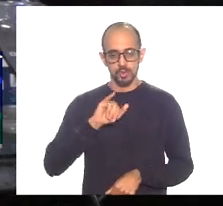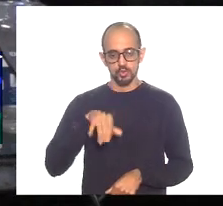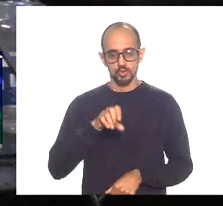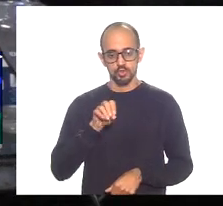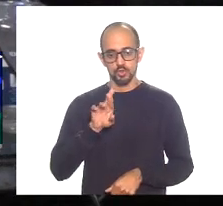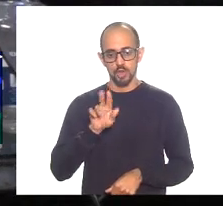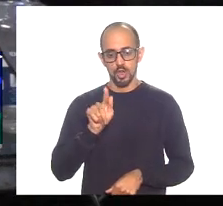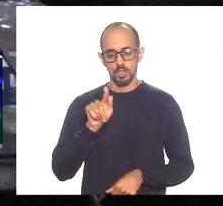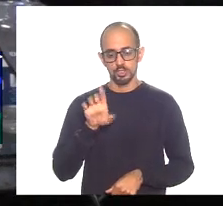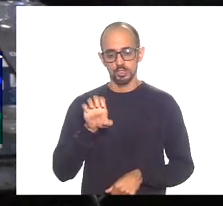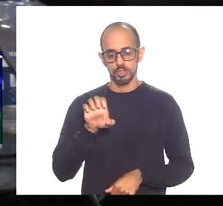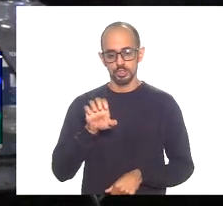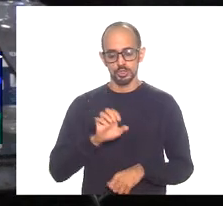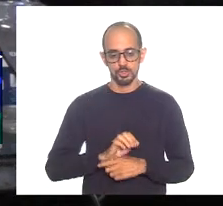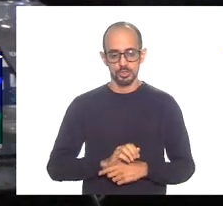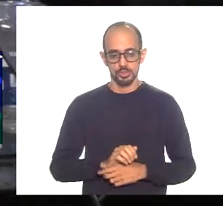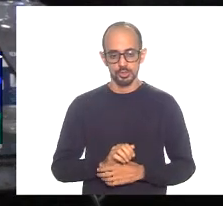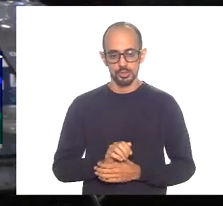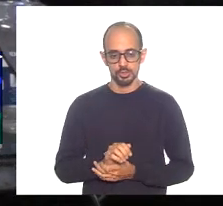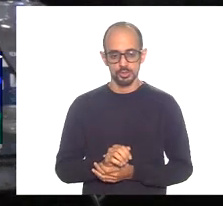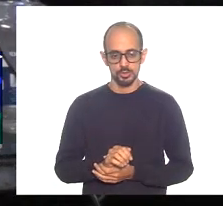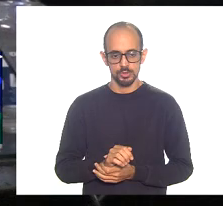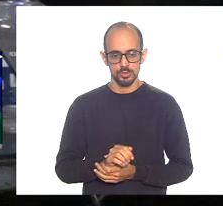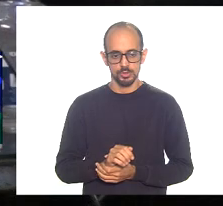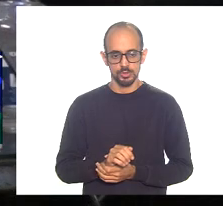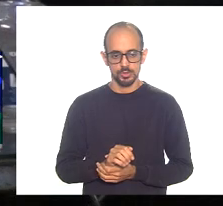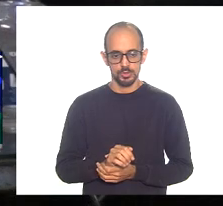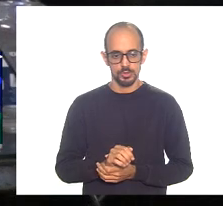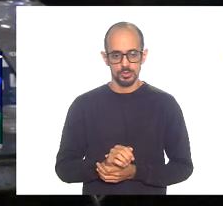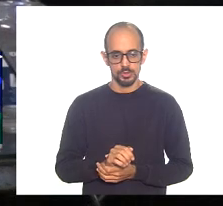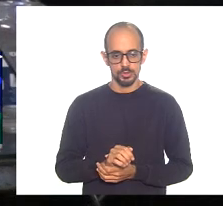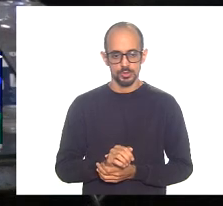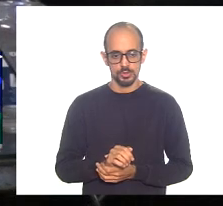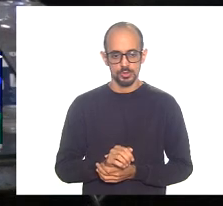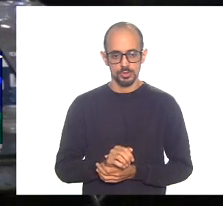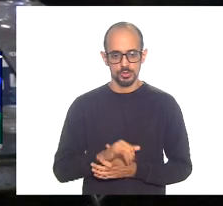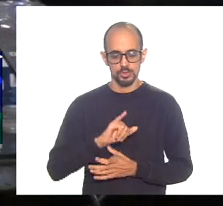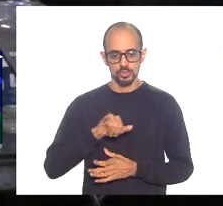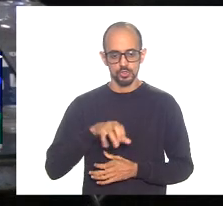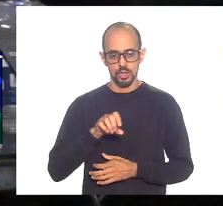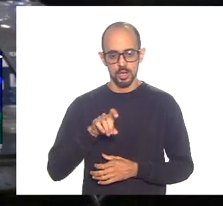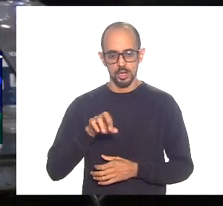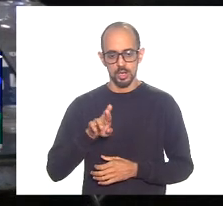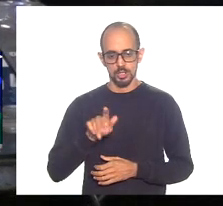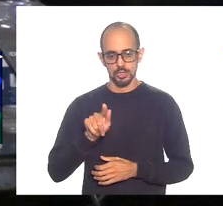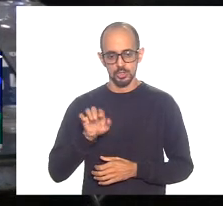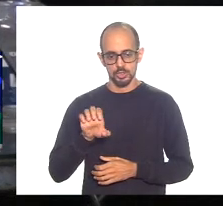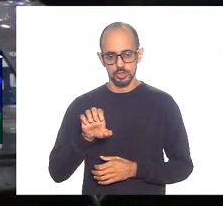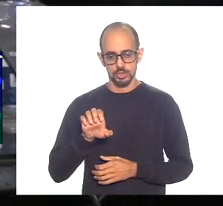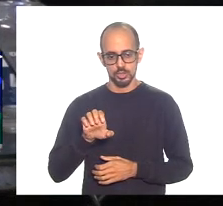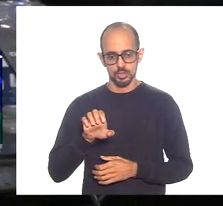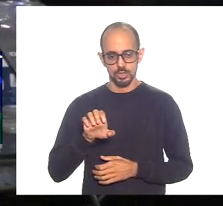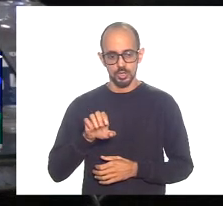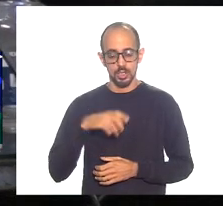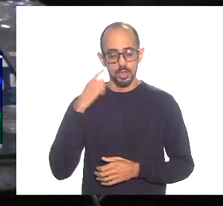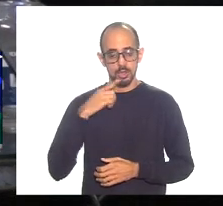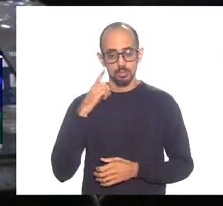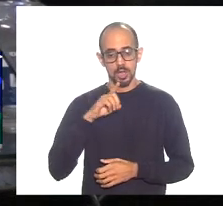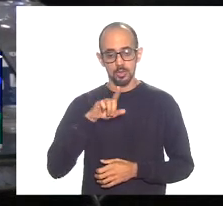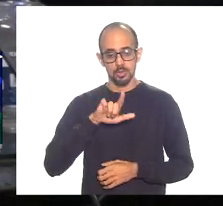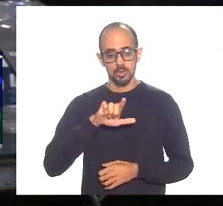A a todos os melhores Felipe Neto deputado Léo